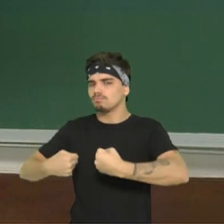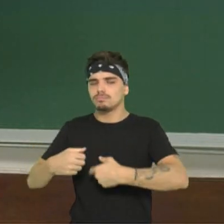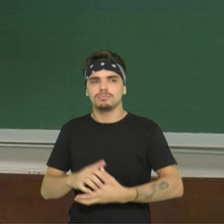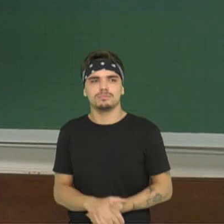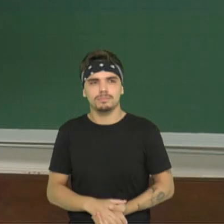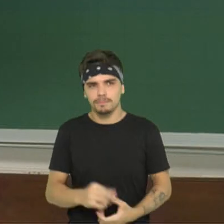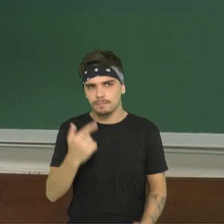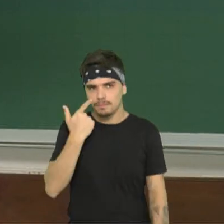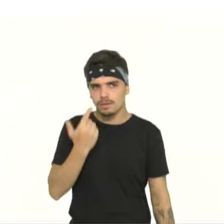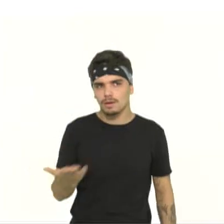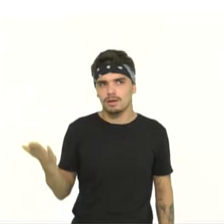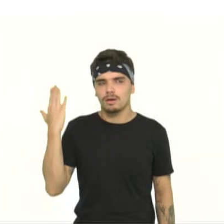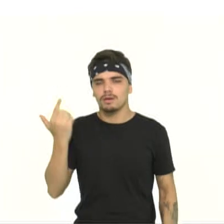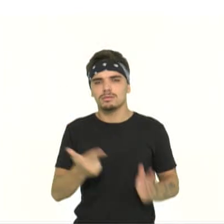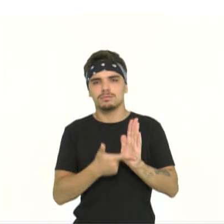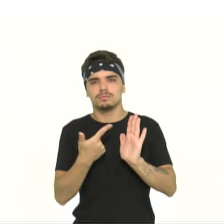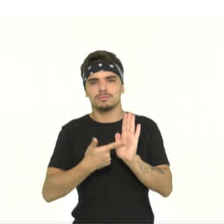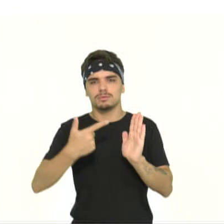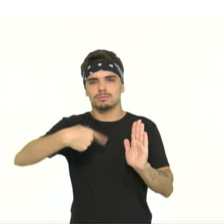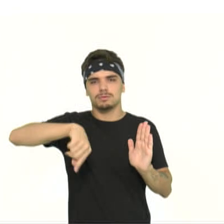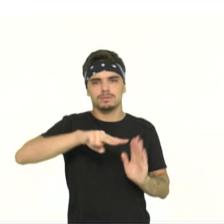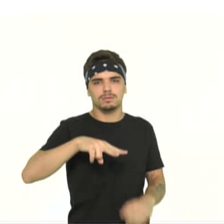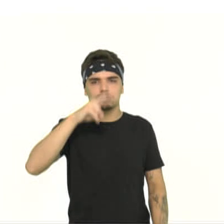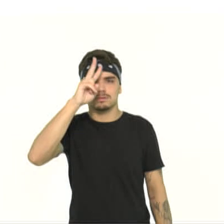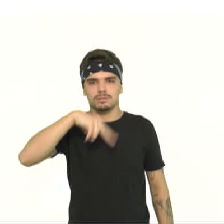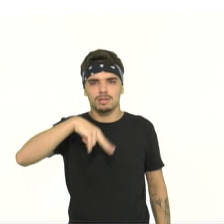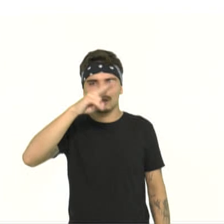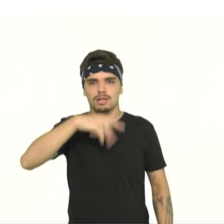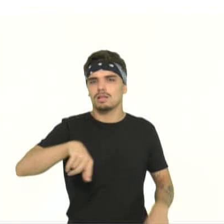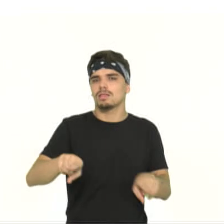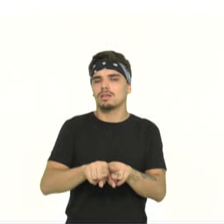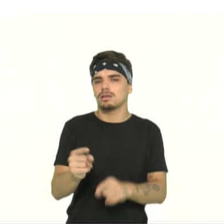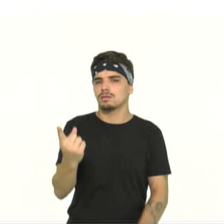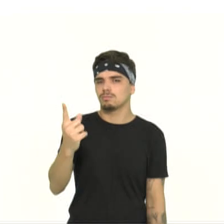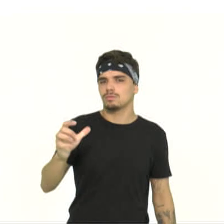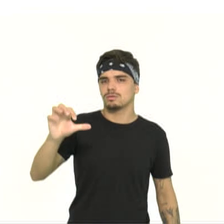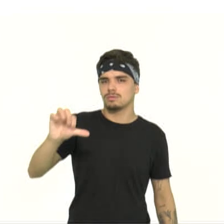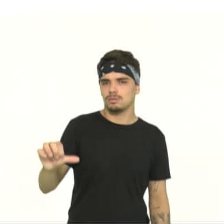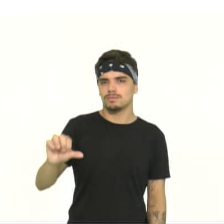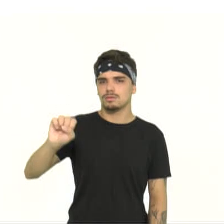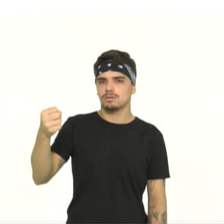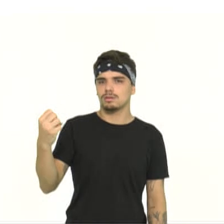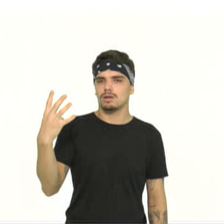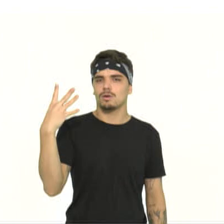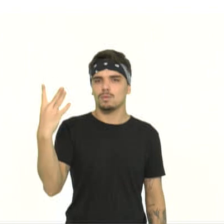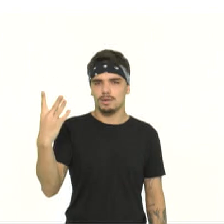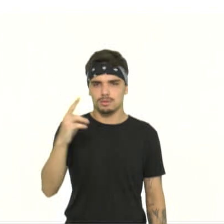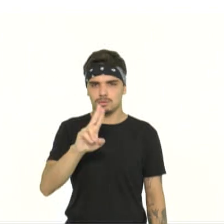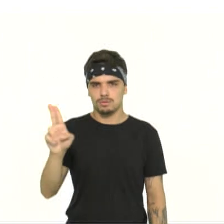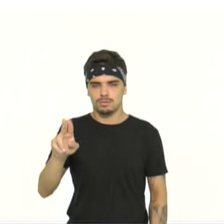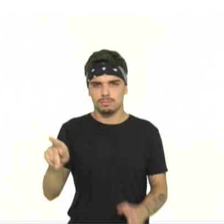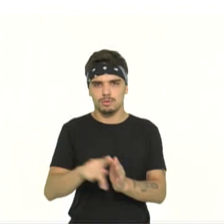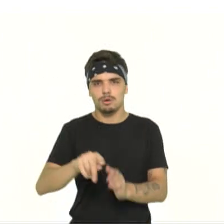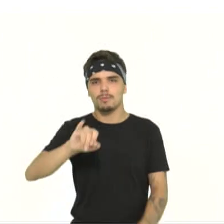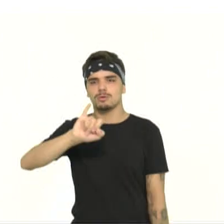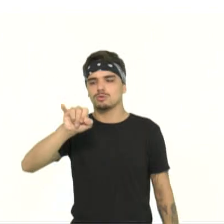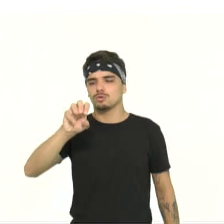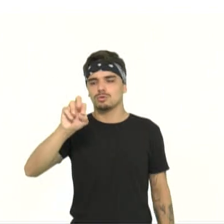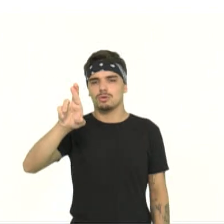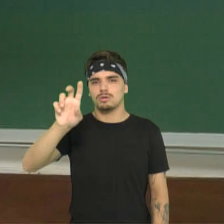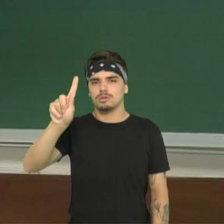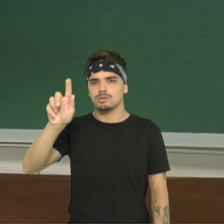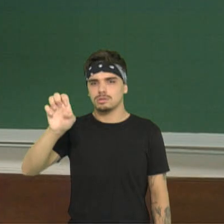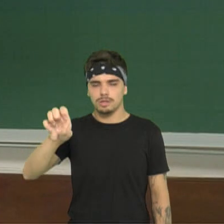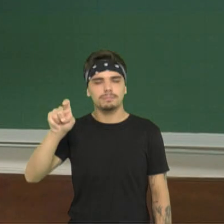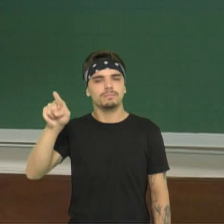tem um livro como sugestão de leitura aí para vocês, chamado 1984. É um livro de George Orwell e ele